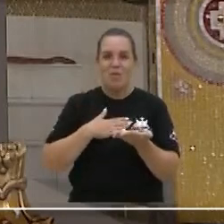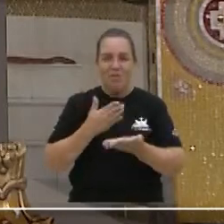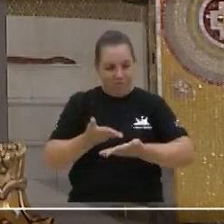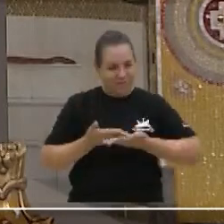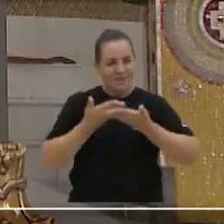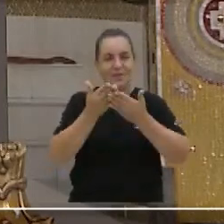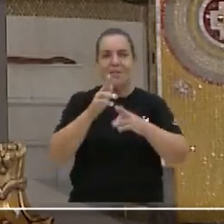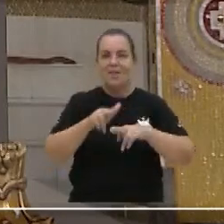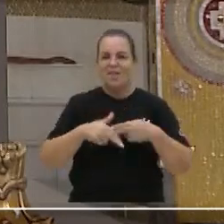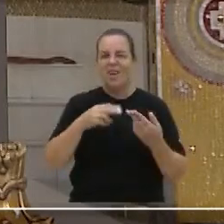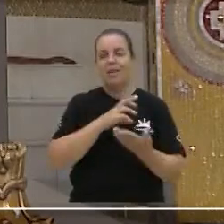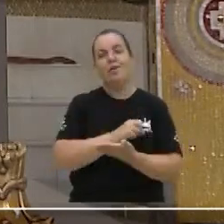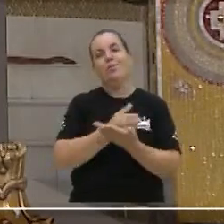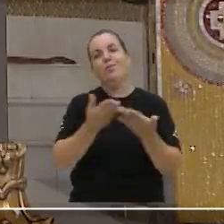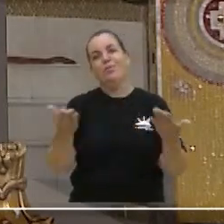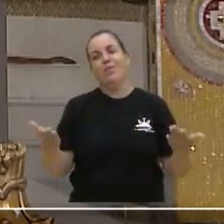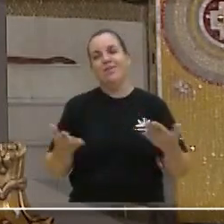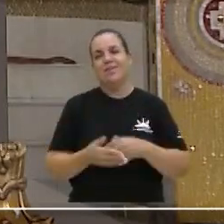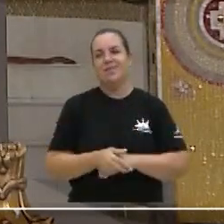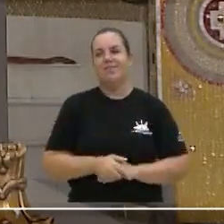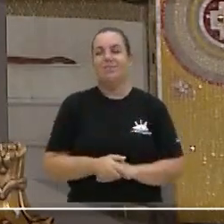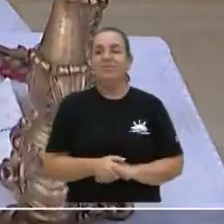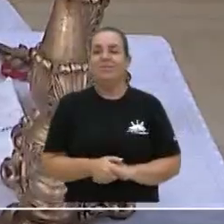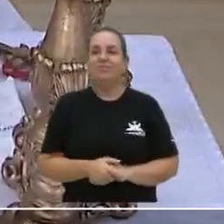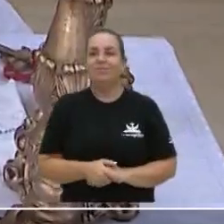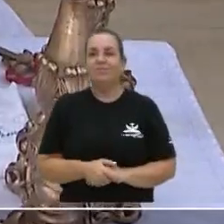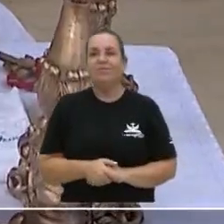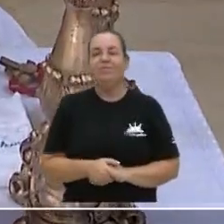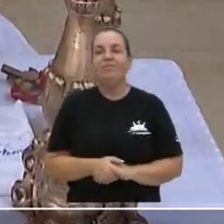é meu corpo que será entregue por vós.